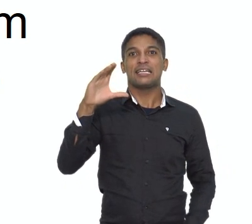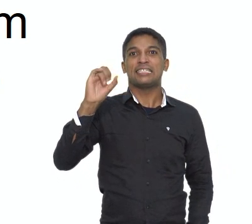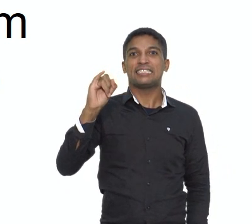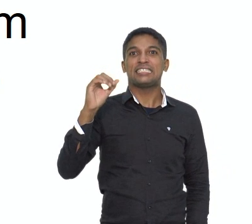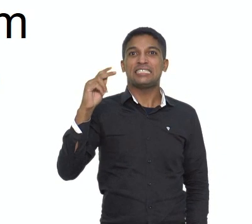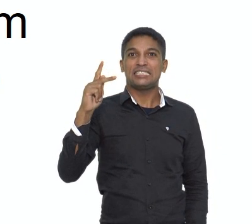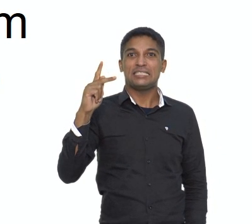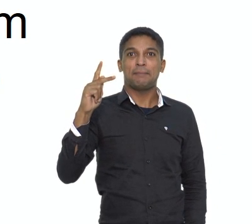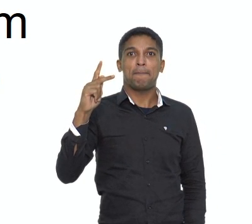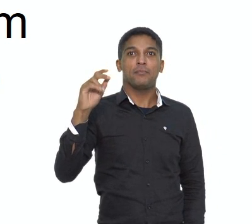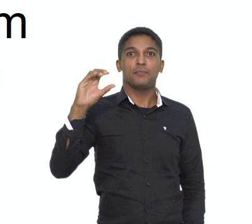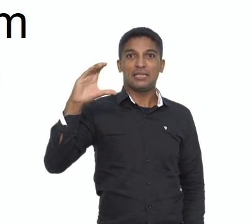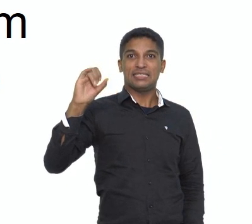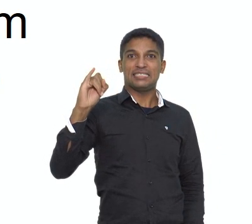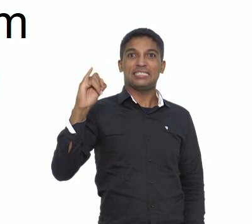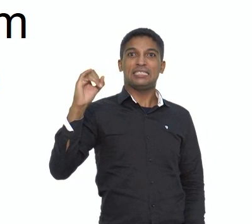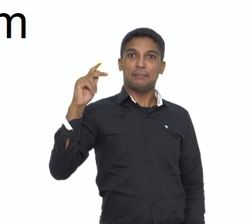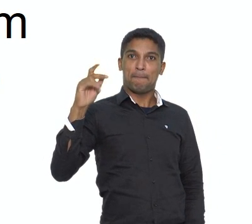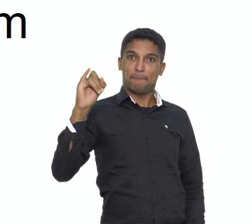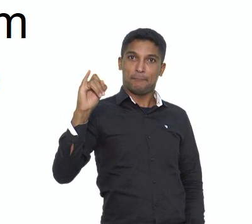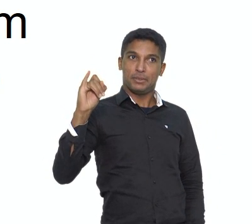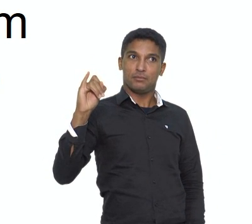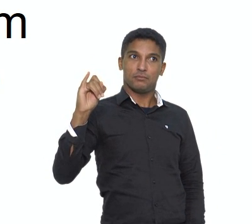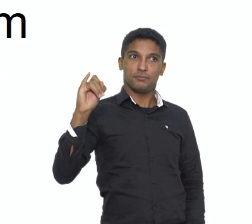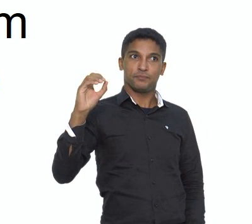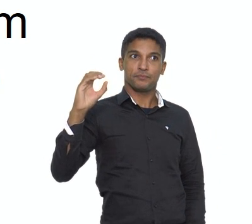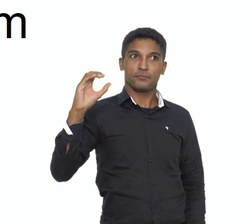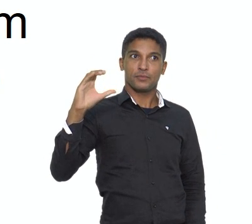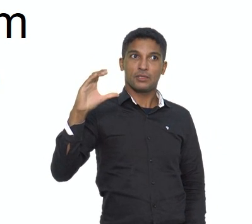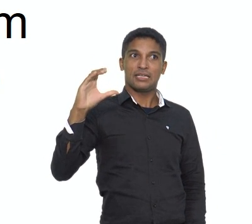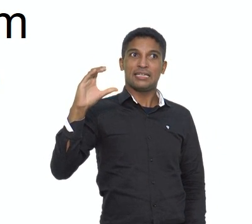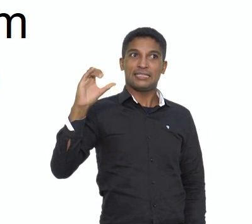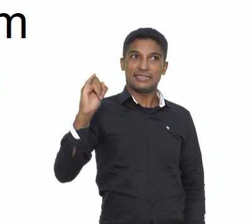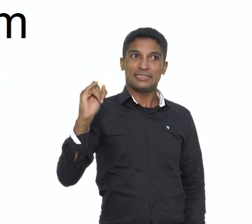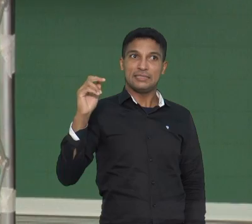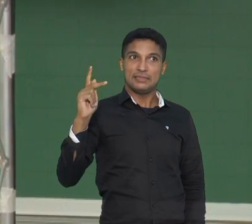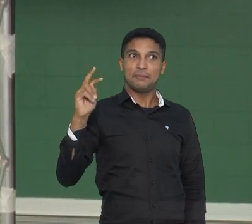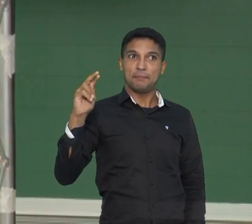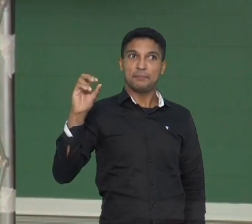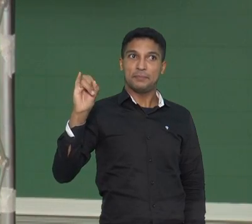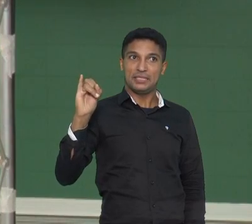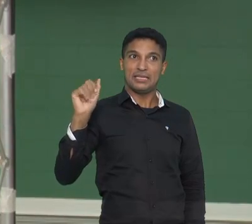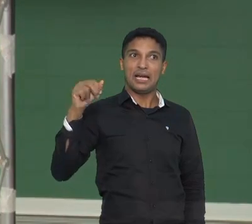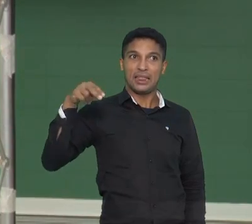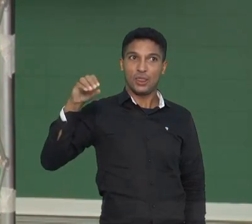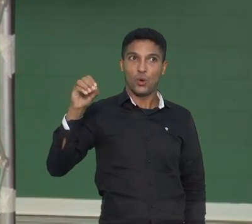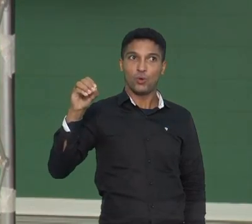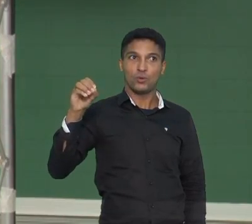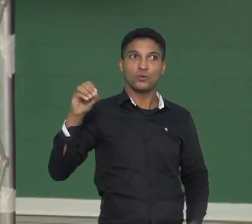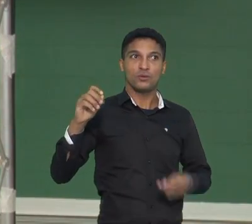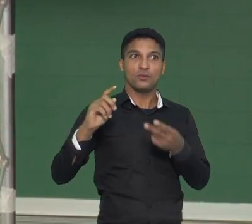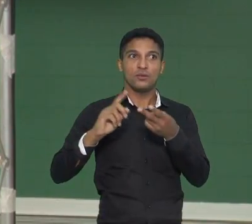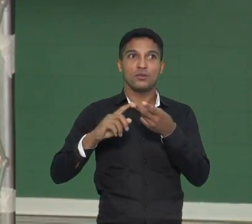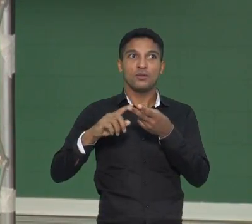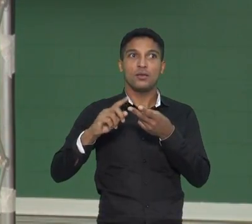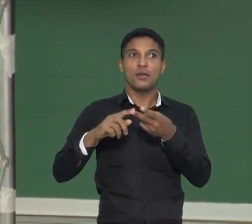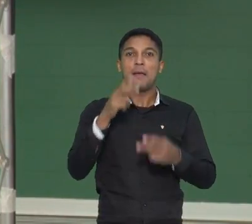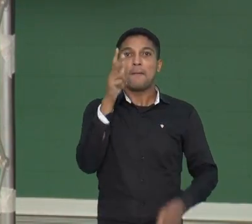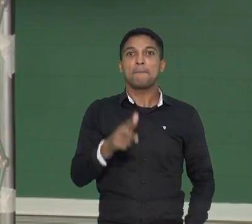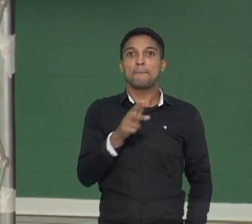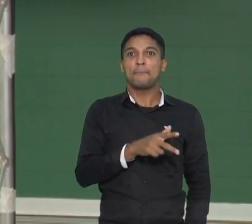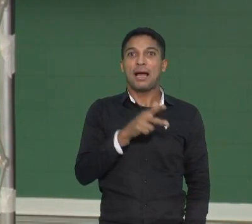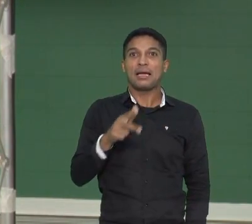ideias de liberdade, igualdade e fraternidade. Gente, aqui a gente tem